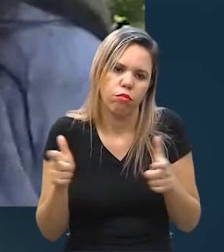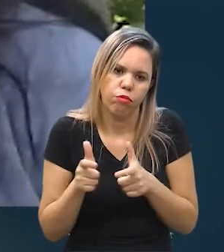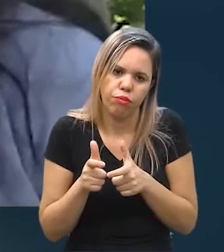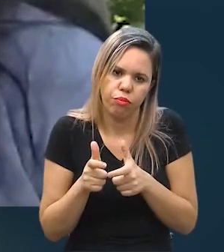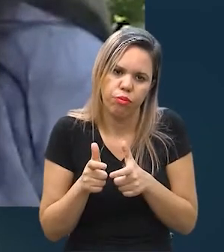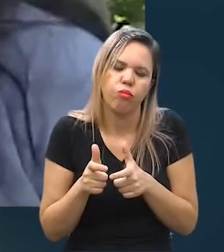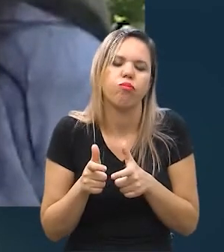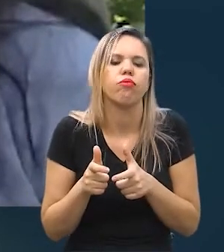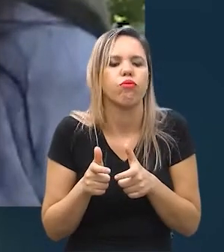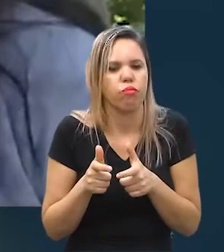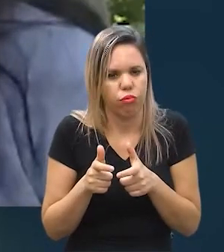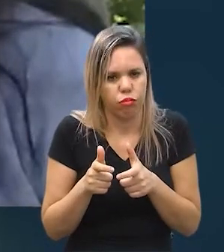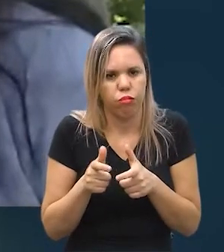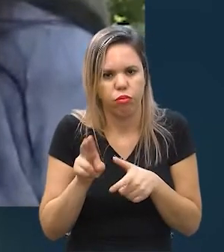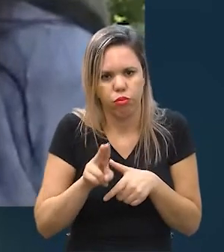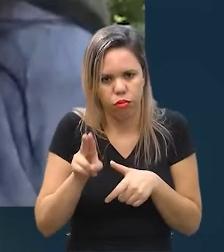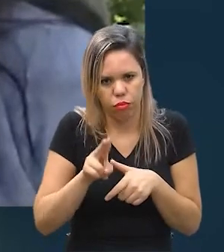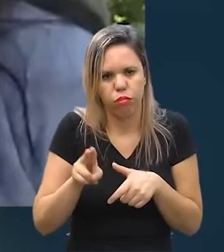uso